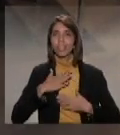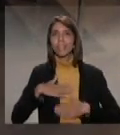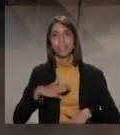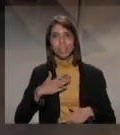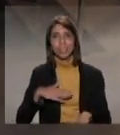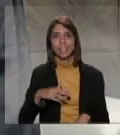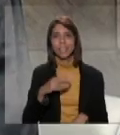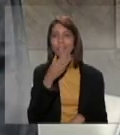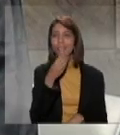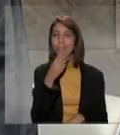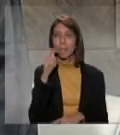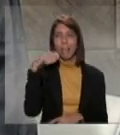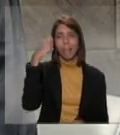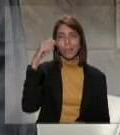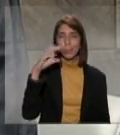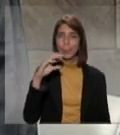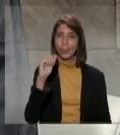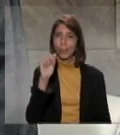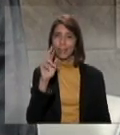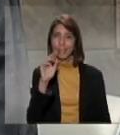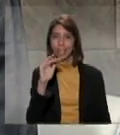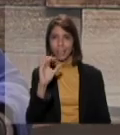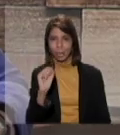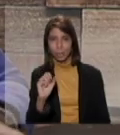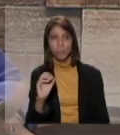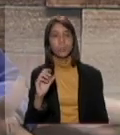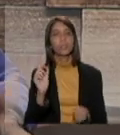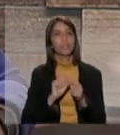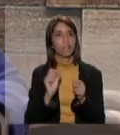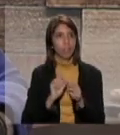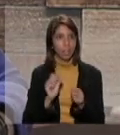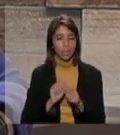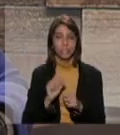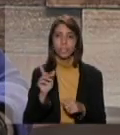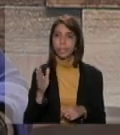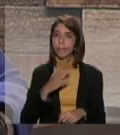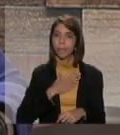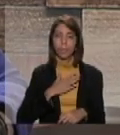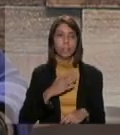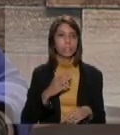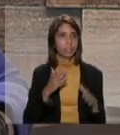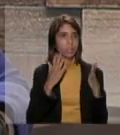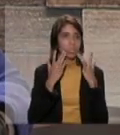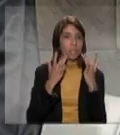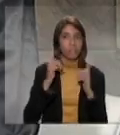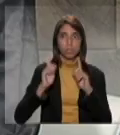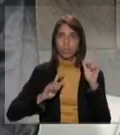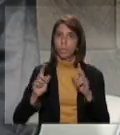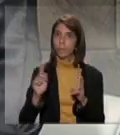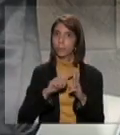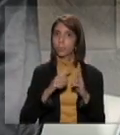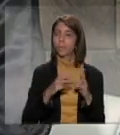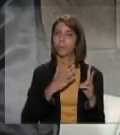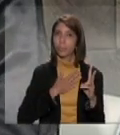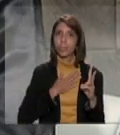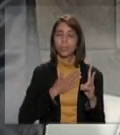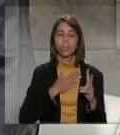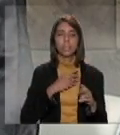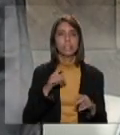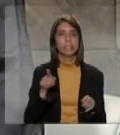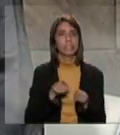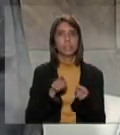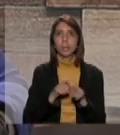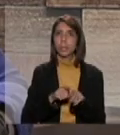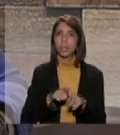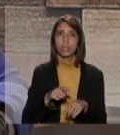impossível. Até o Caruso faz muito, né? O Caruso... Ele faz TV? E Fagundes também, os dois, muito. O Caruso faz muito TV e teatro muito, ao mesmo tempo. E